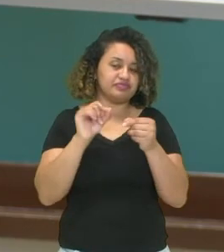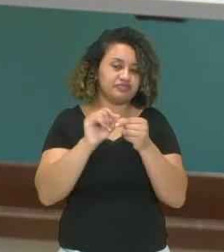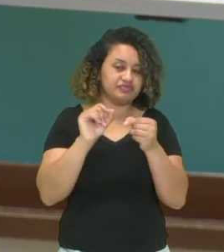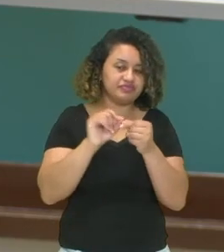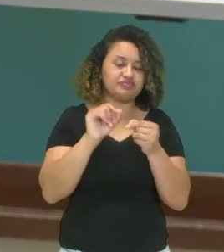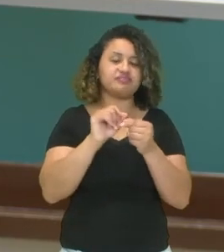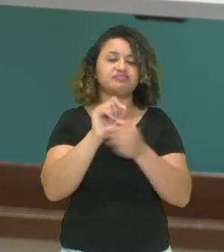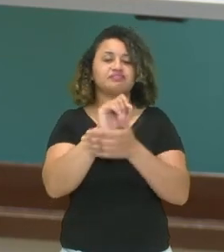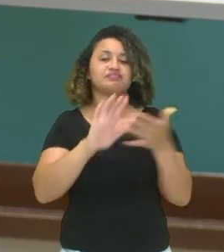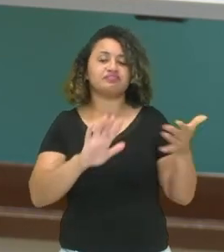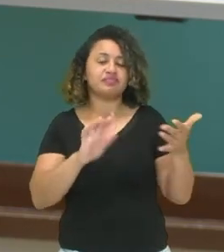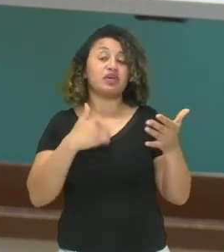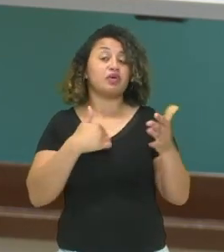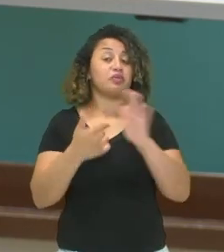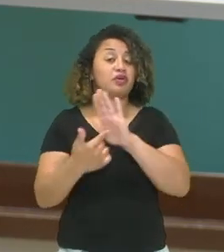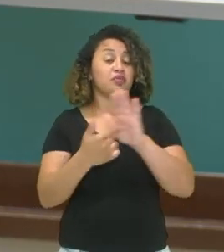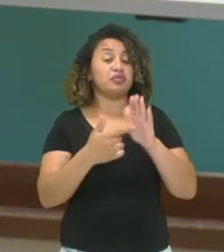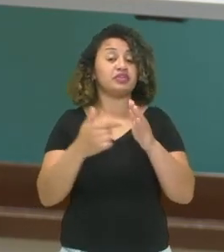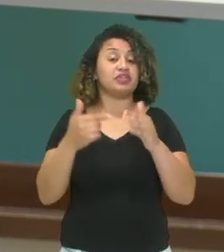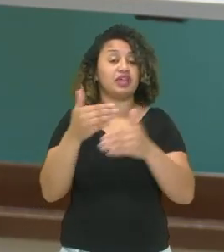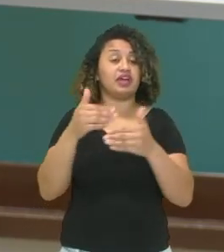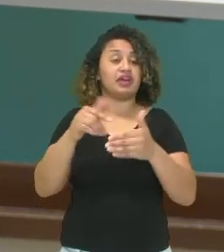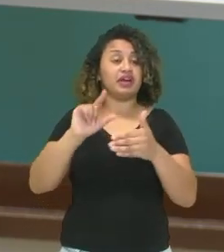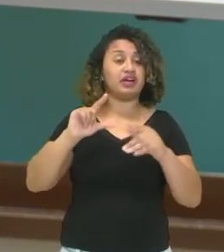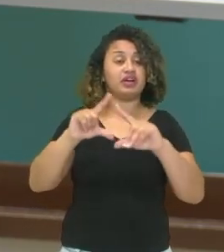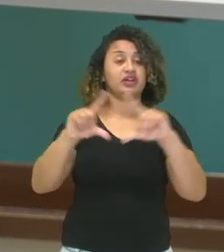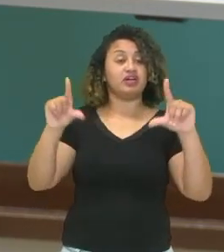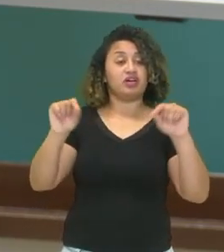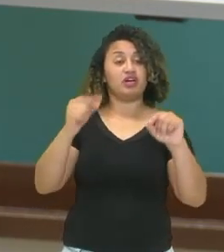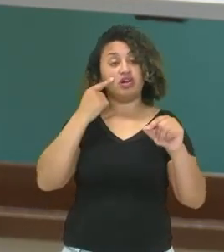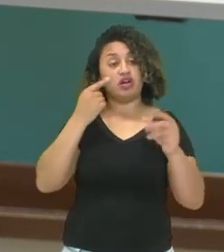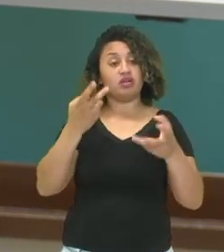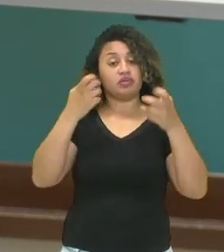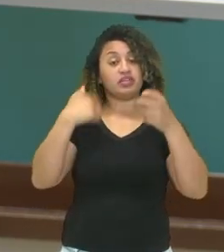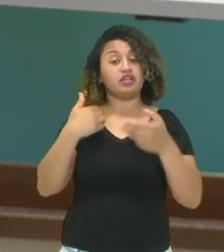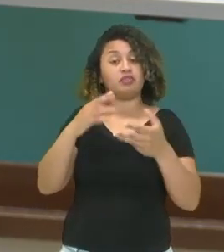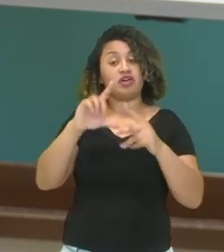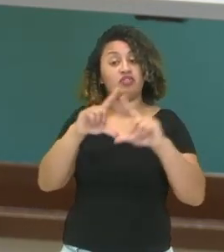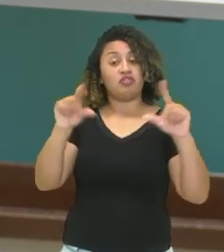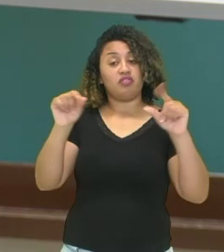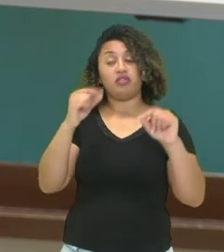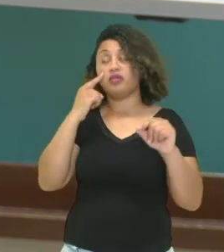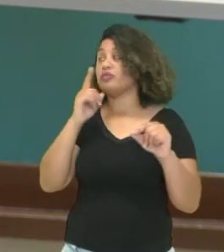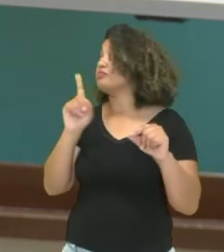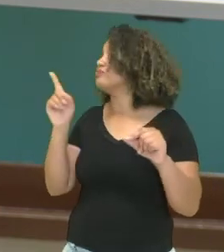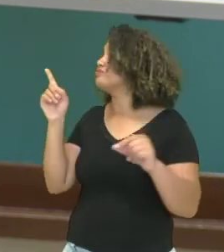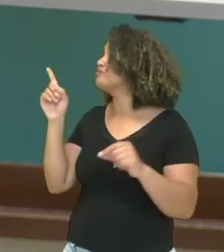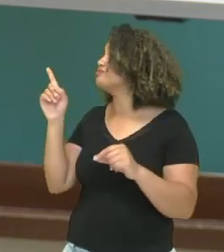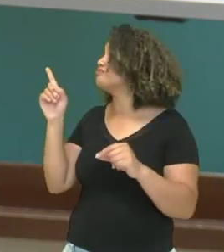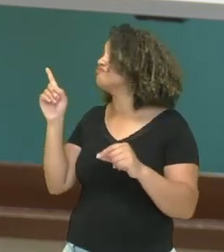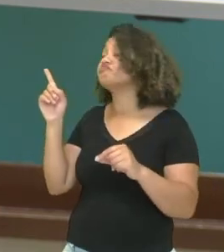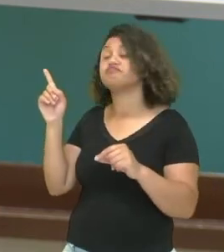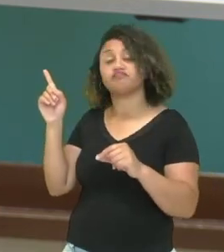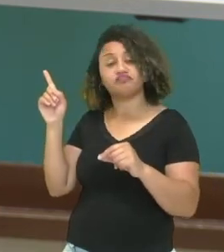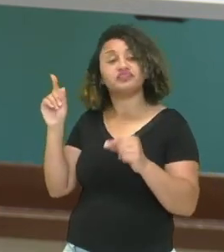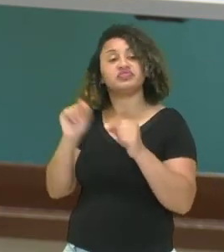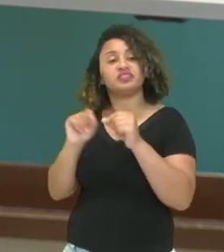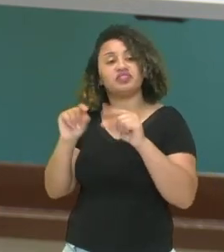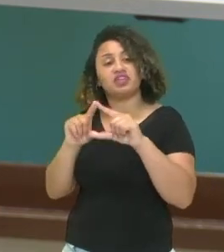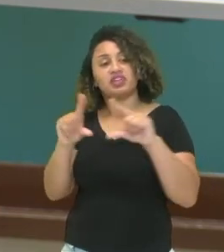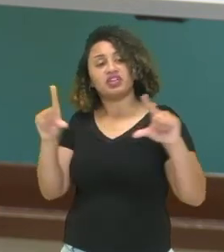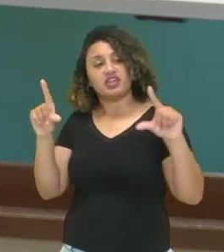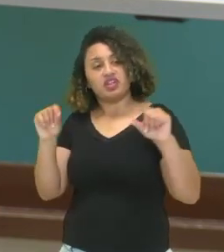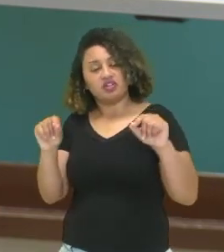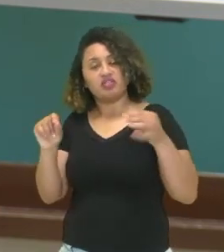faz ali, que eu mostrei no slide anterior. Até vou voltar aqui nesse slide, vocês vão aplicar exatamente esse conceito